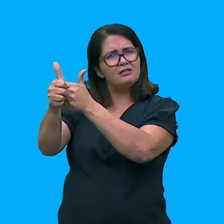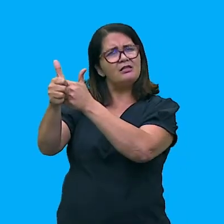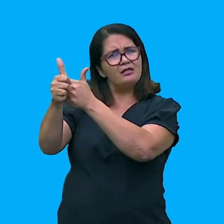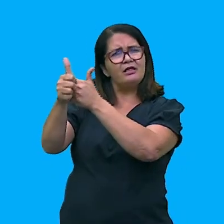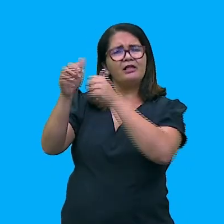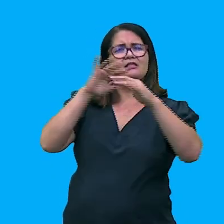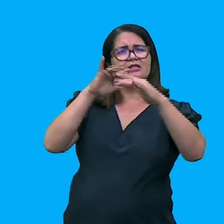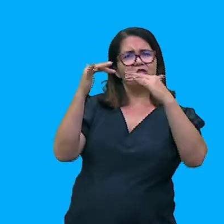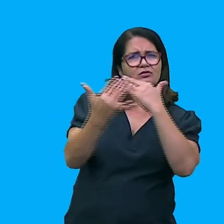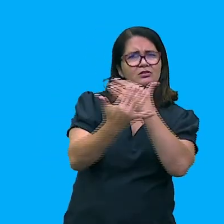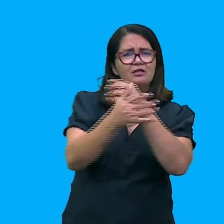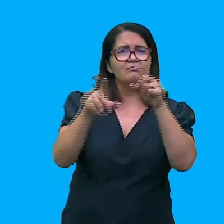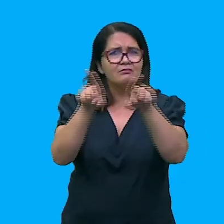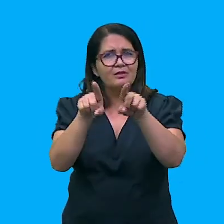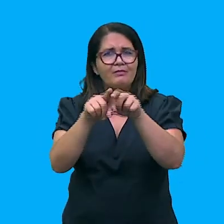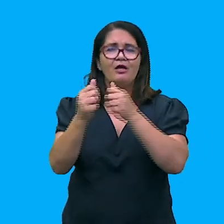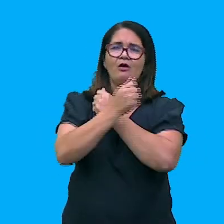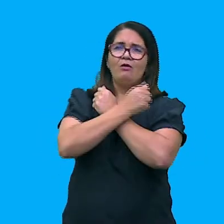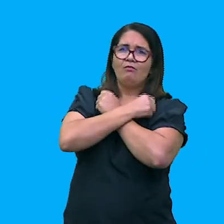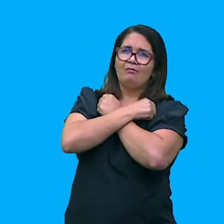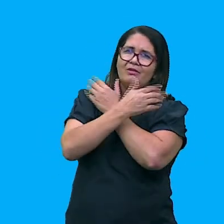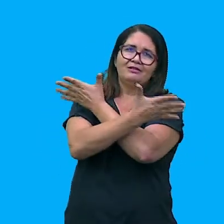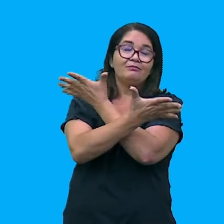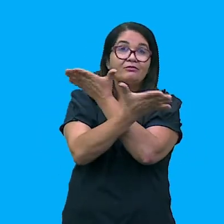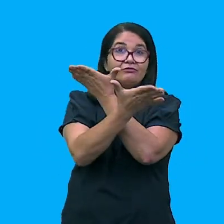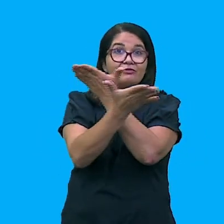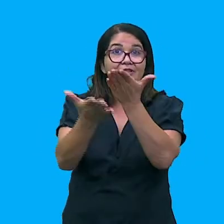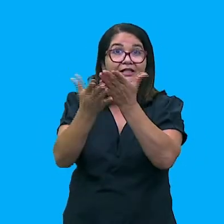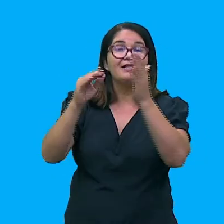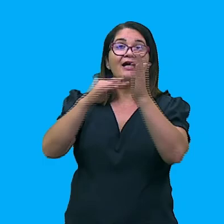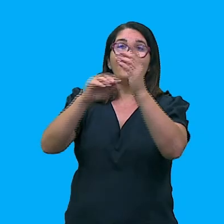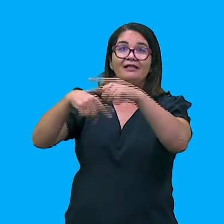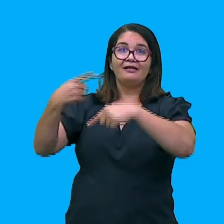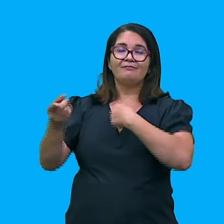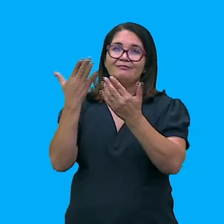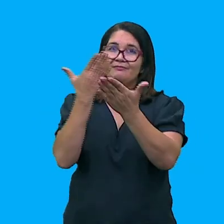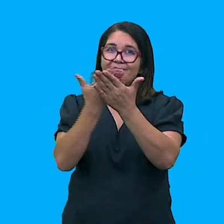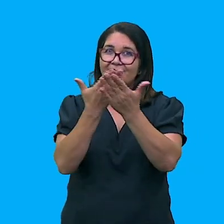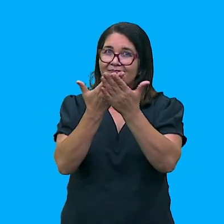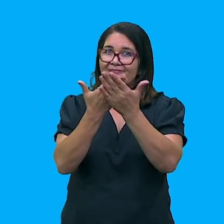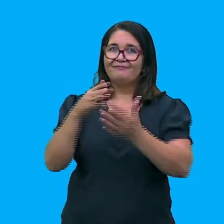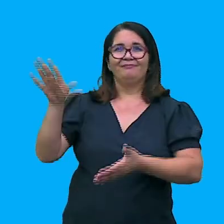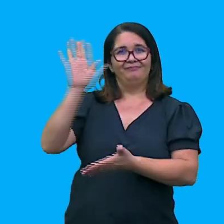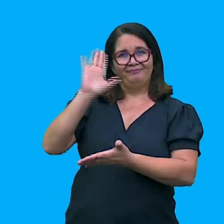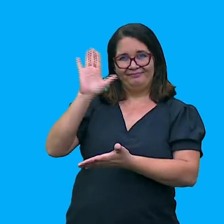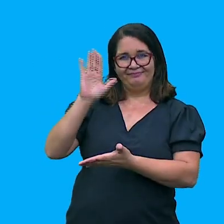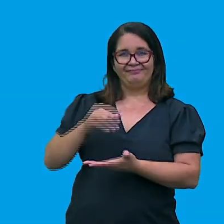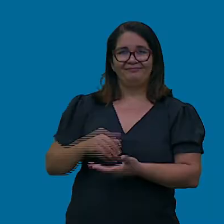outras redes sociais. Um abraço e nos encontramos na próxima aula.